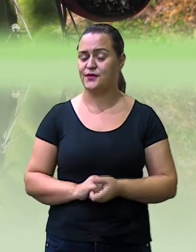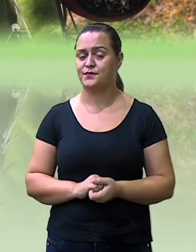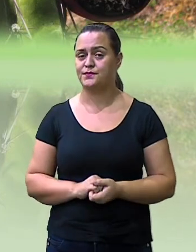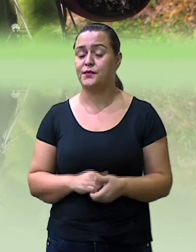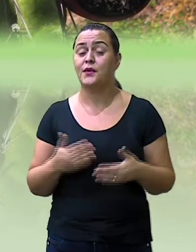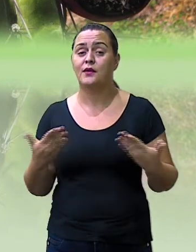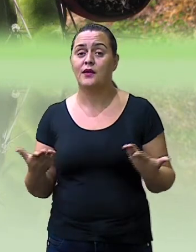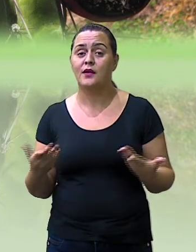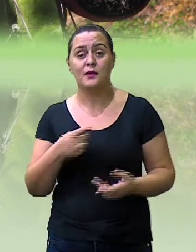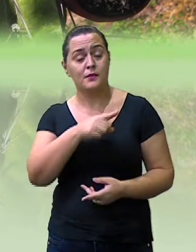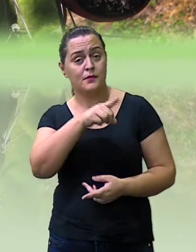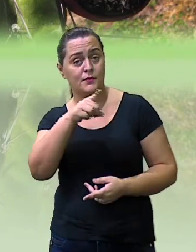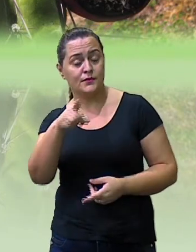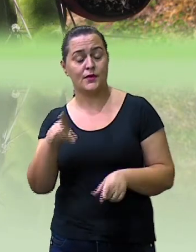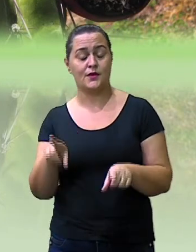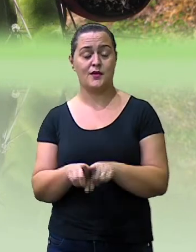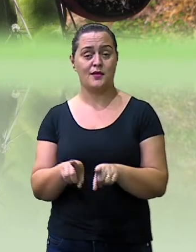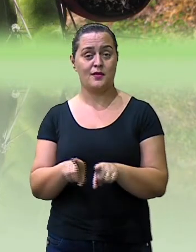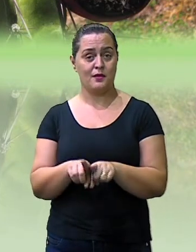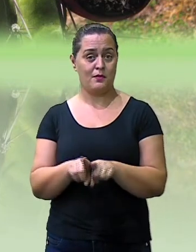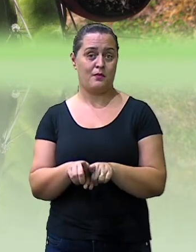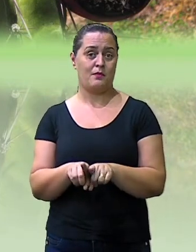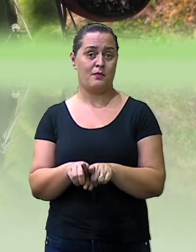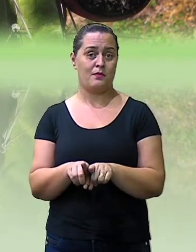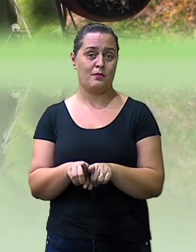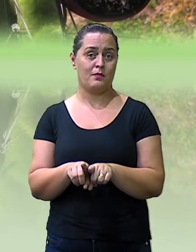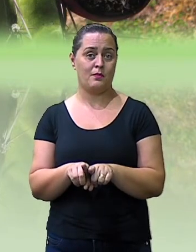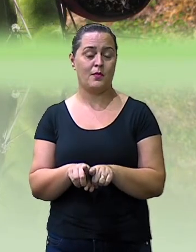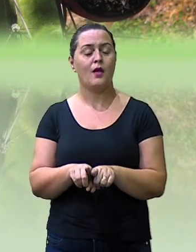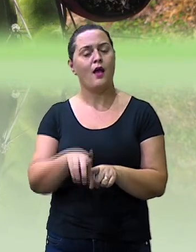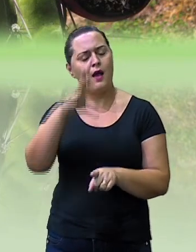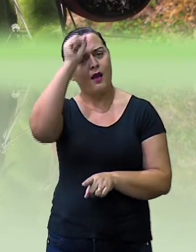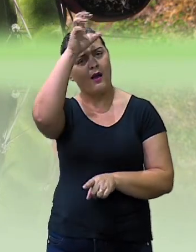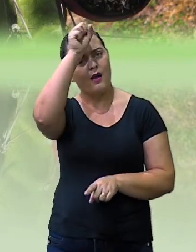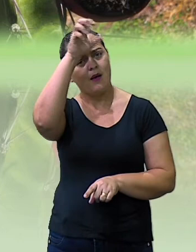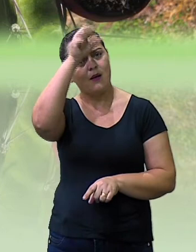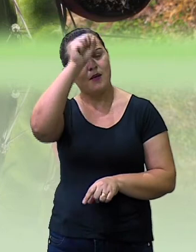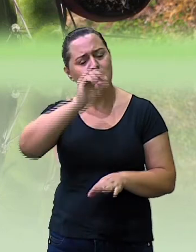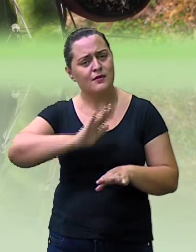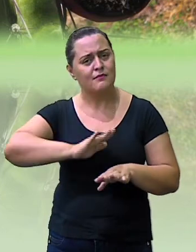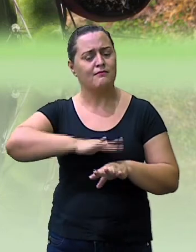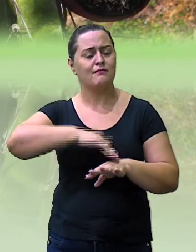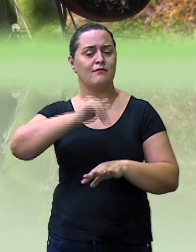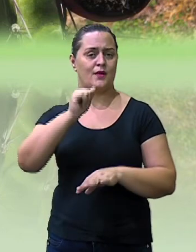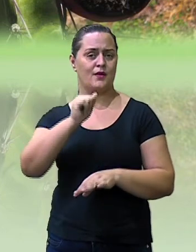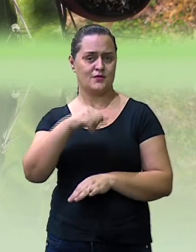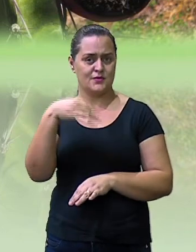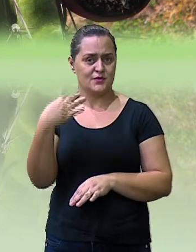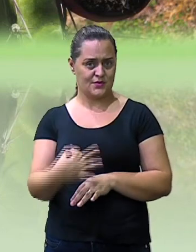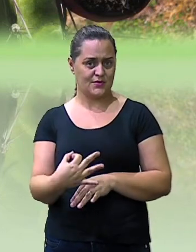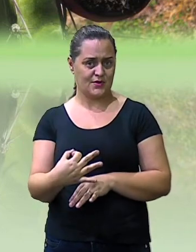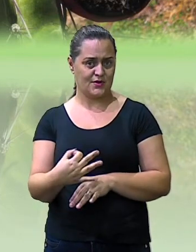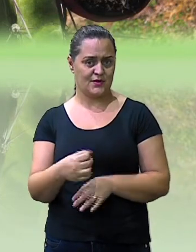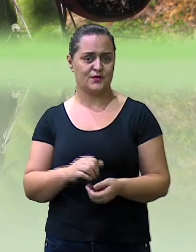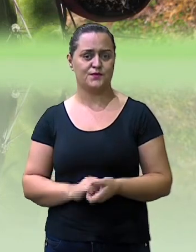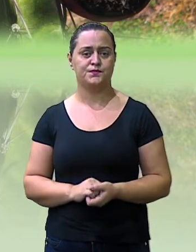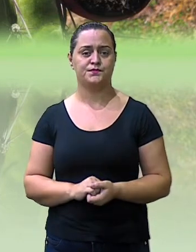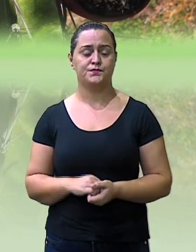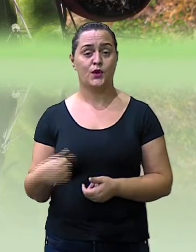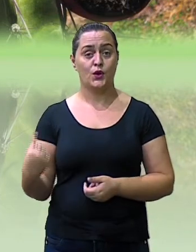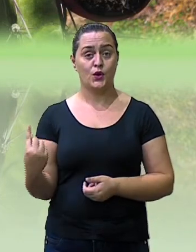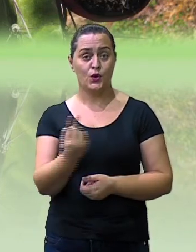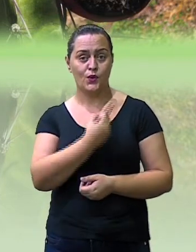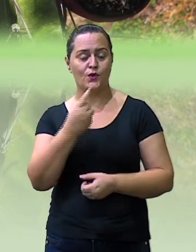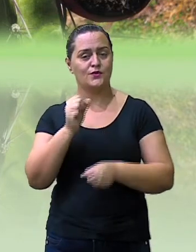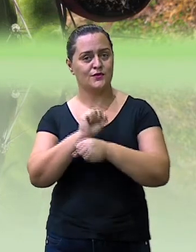serve para você, estudante, complementar todos os seus estudos. E nós